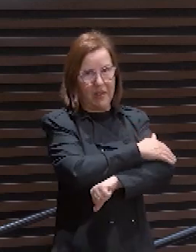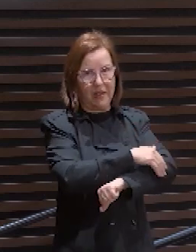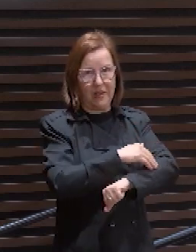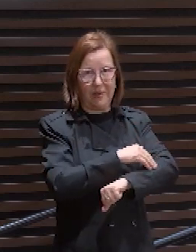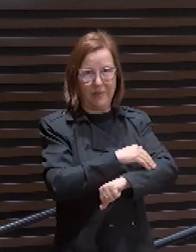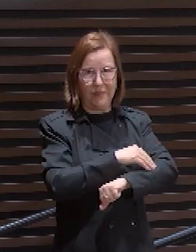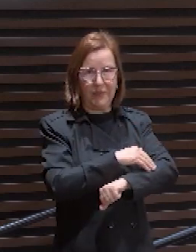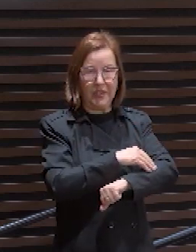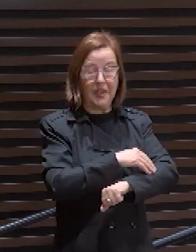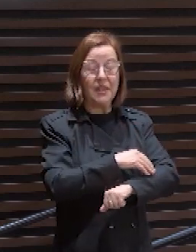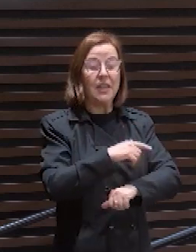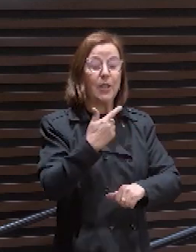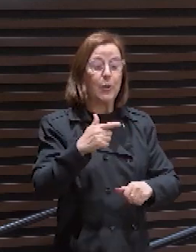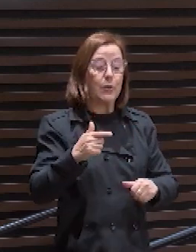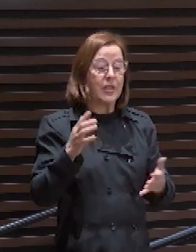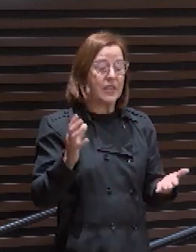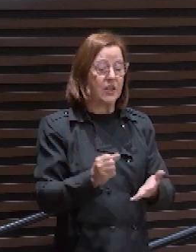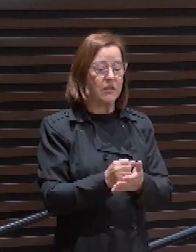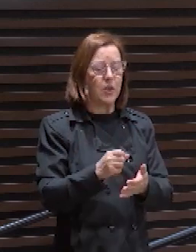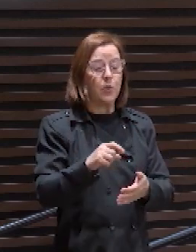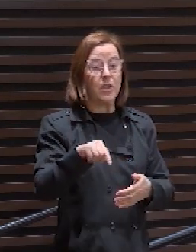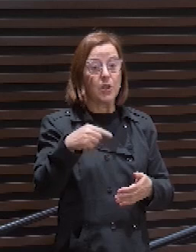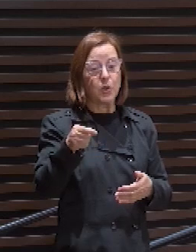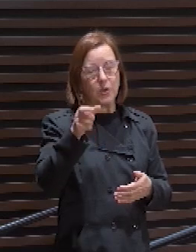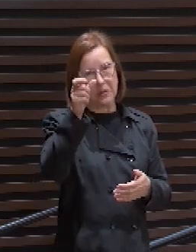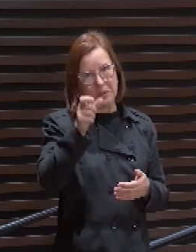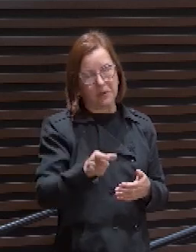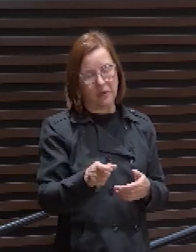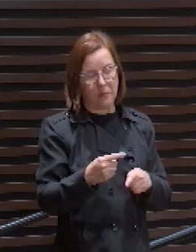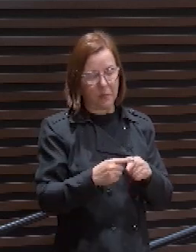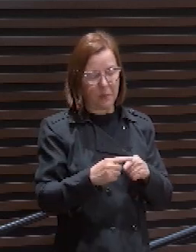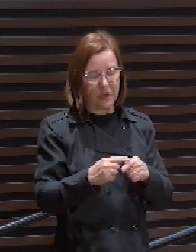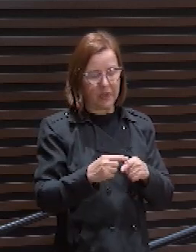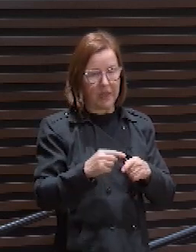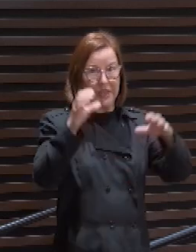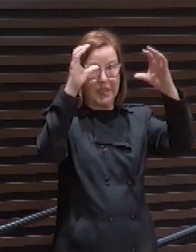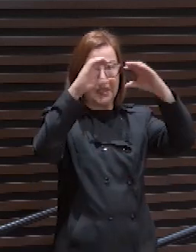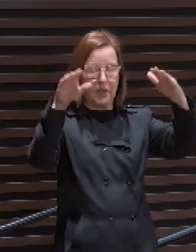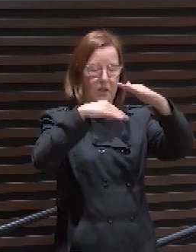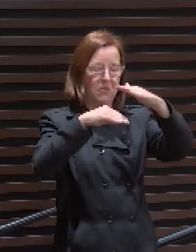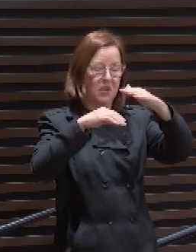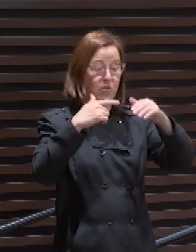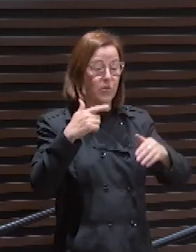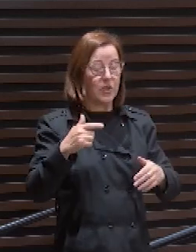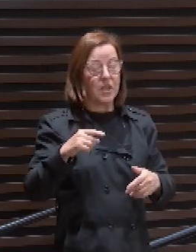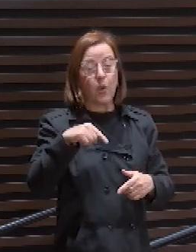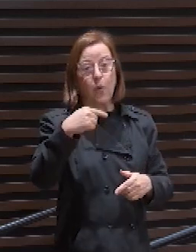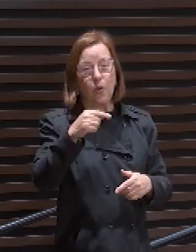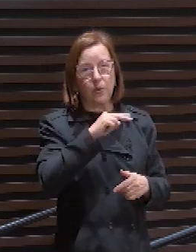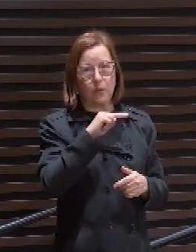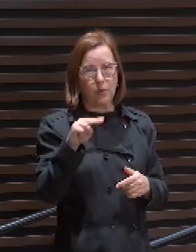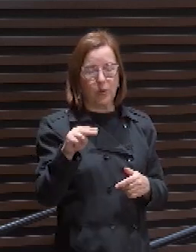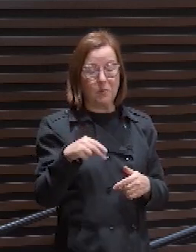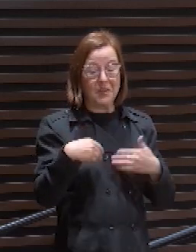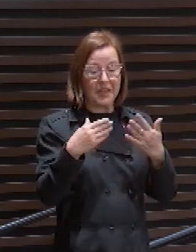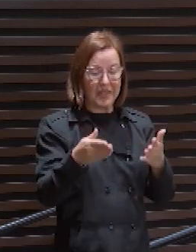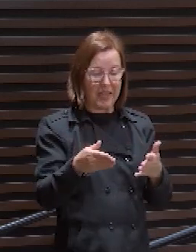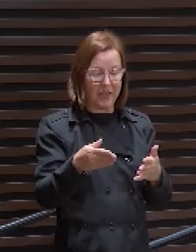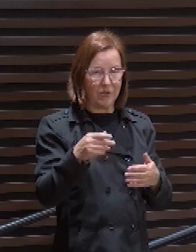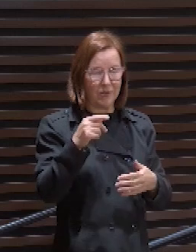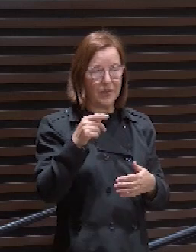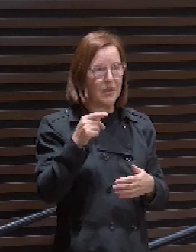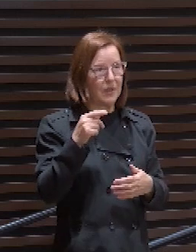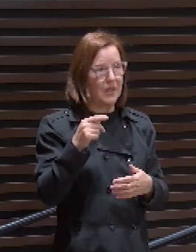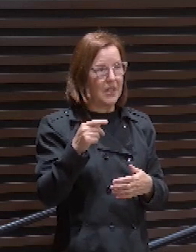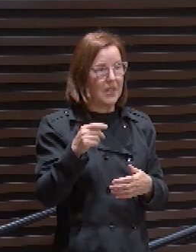nenhum outro, porque abaixo do céu não existe nenhum outro nome dado entre os homens pelo qual importa que sejamos